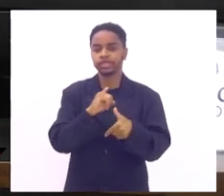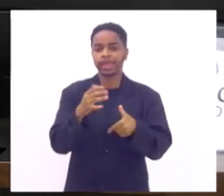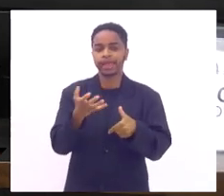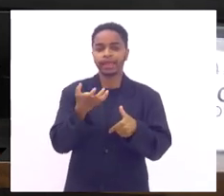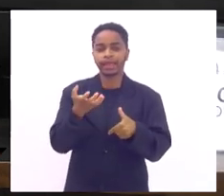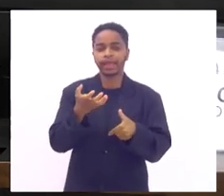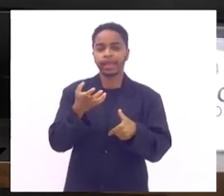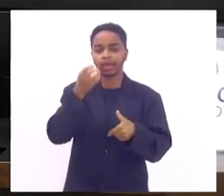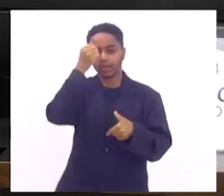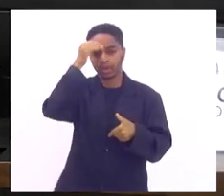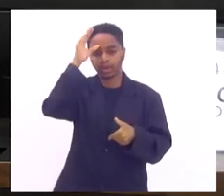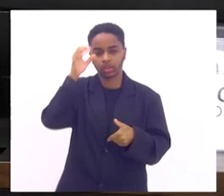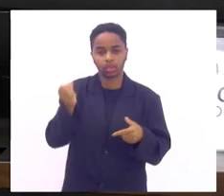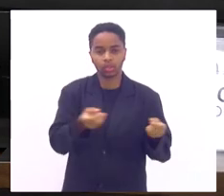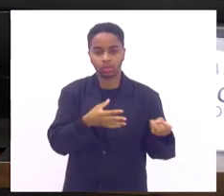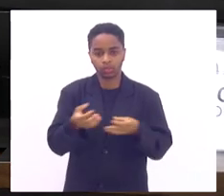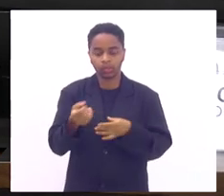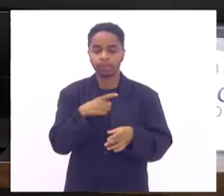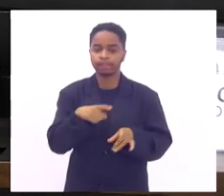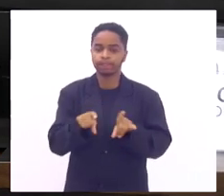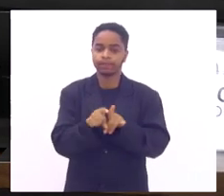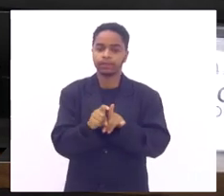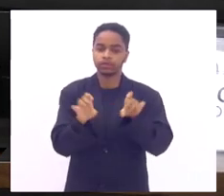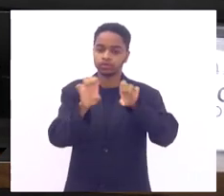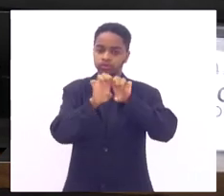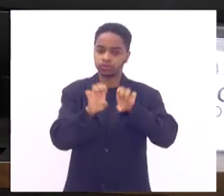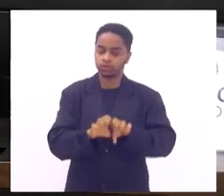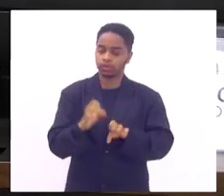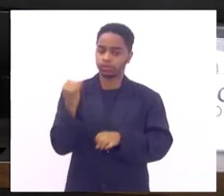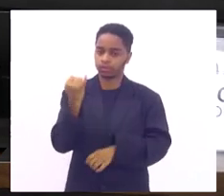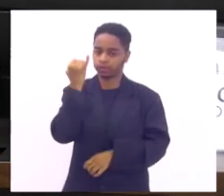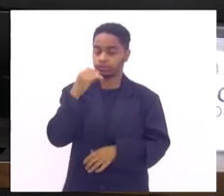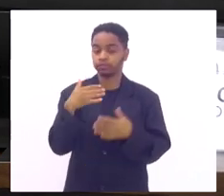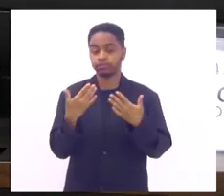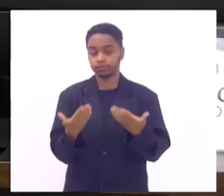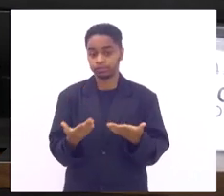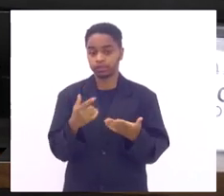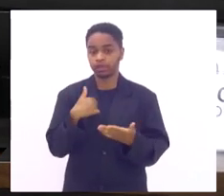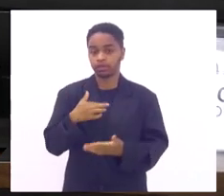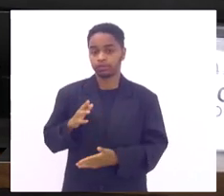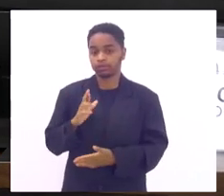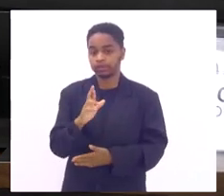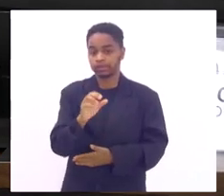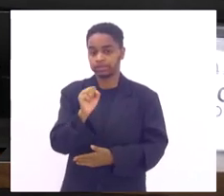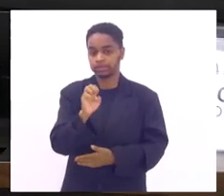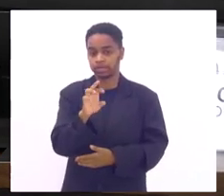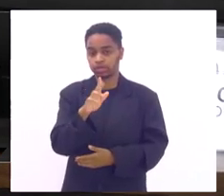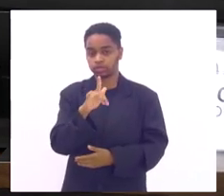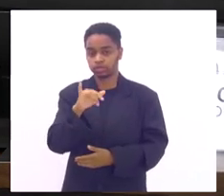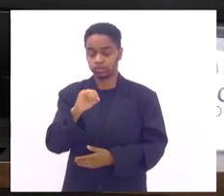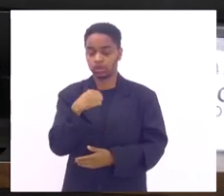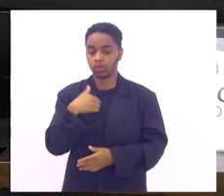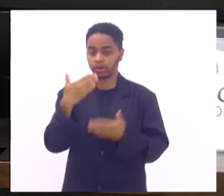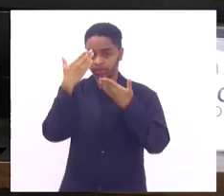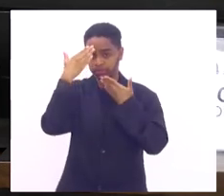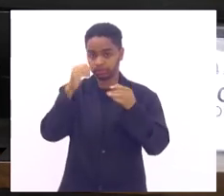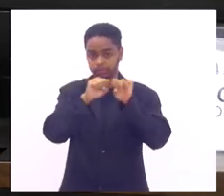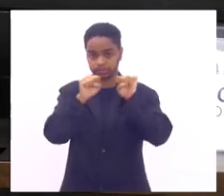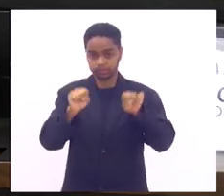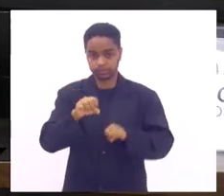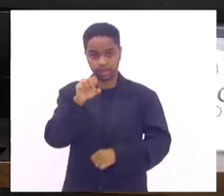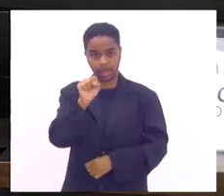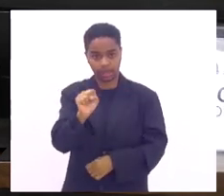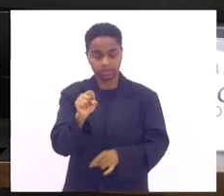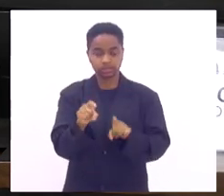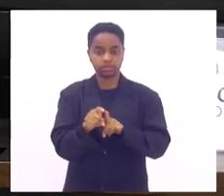atualizado, também ter essa estrutura importante. Então, em nome do Sérgio, quero agradecer todo o Sistema S. Julinho está aqui